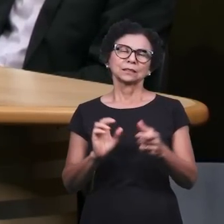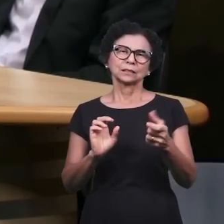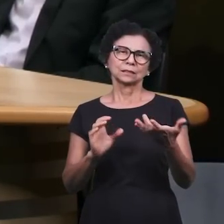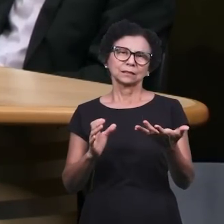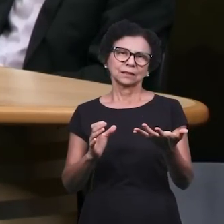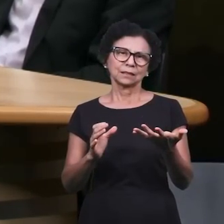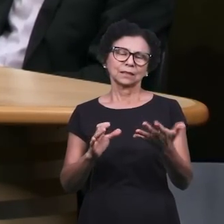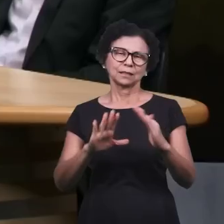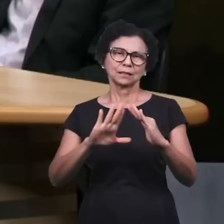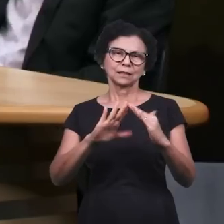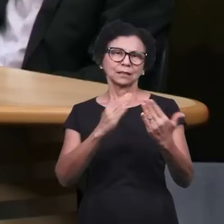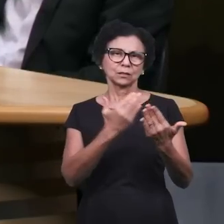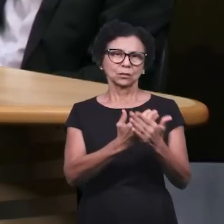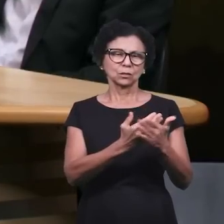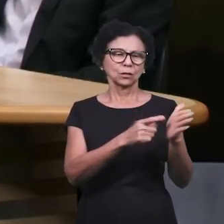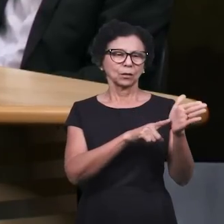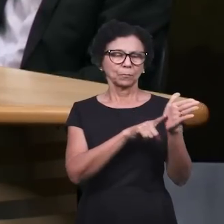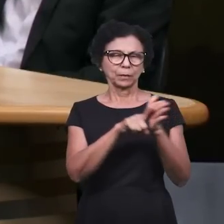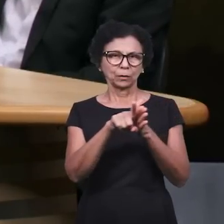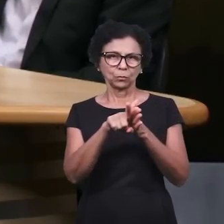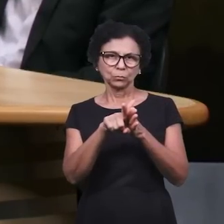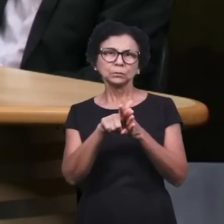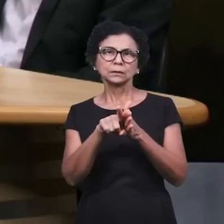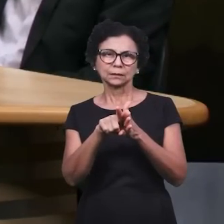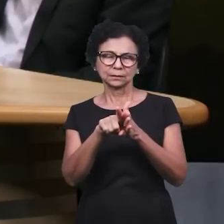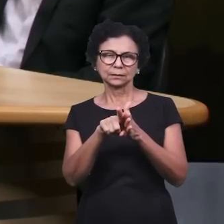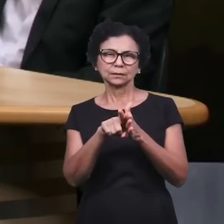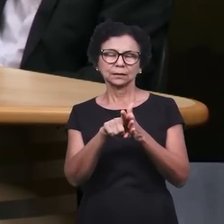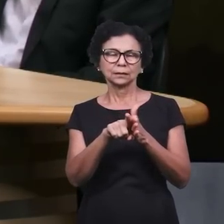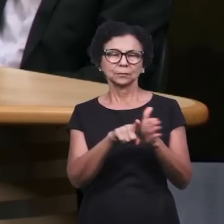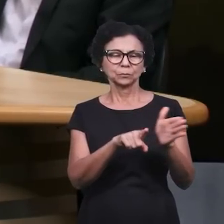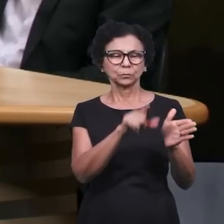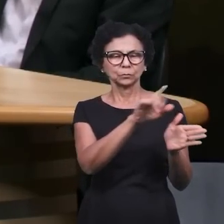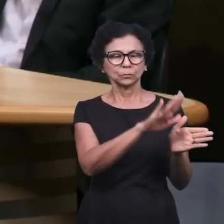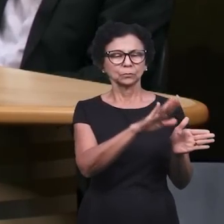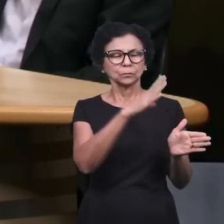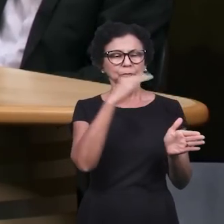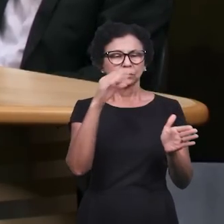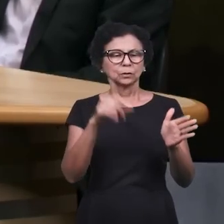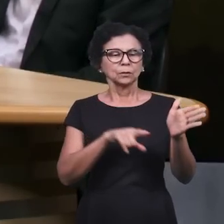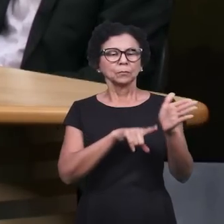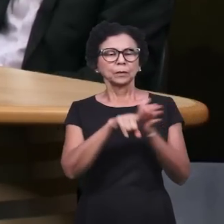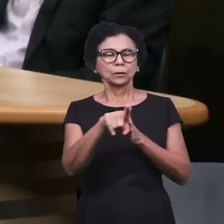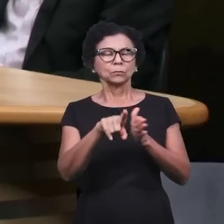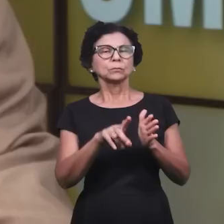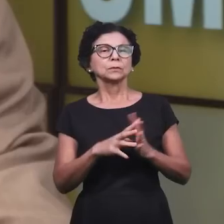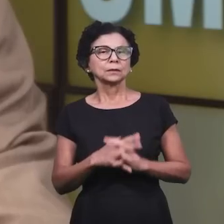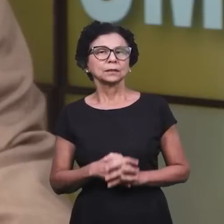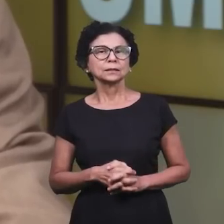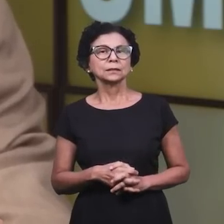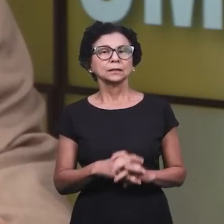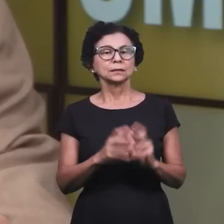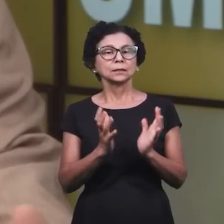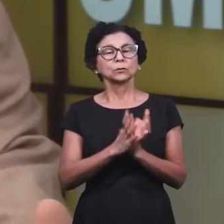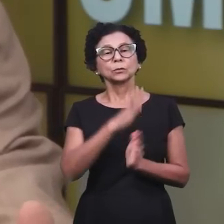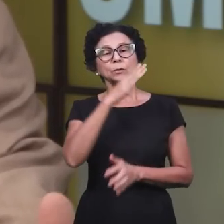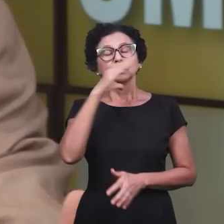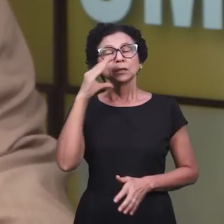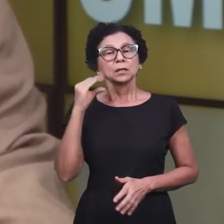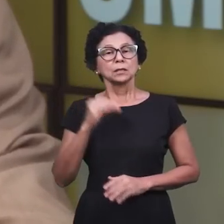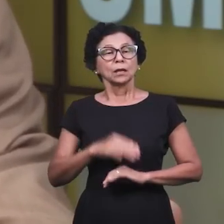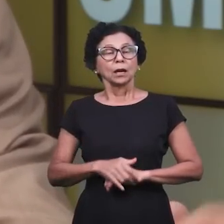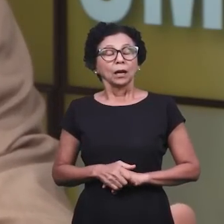eles estudam, de algumas indagações que foram feitas a eles se posicionaram e surpreenderam até